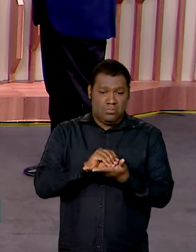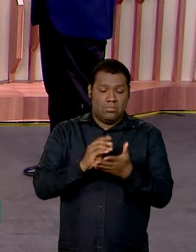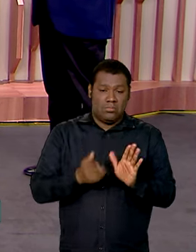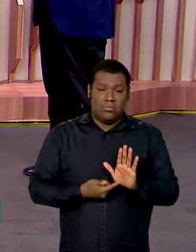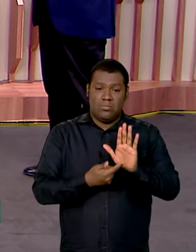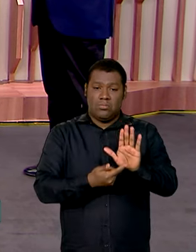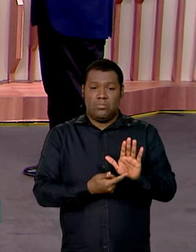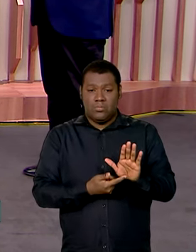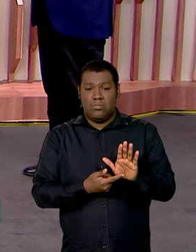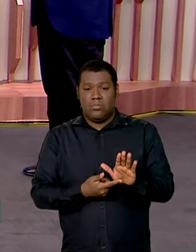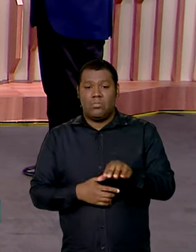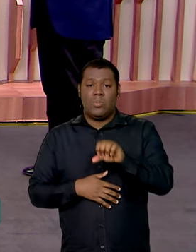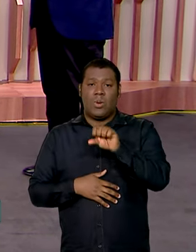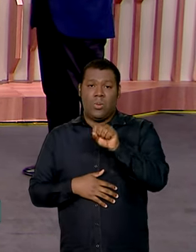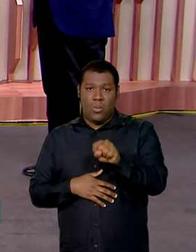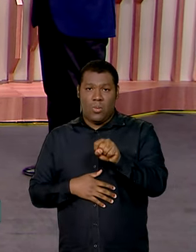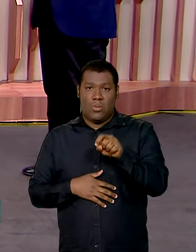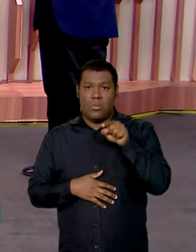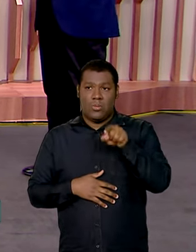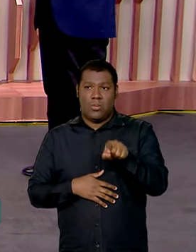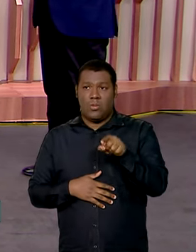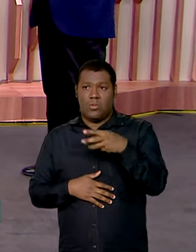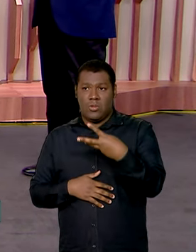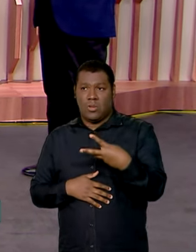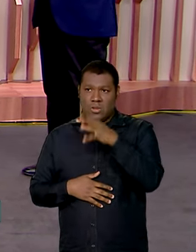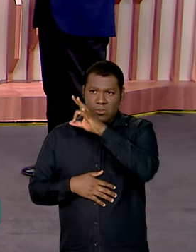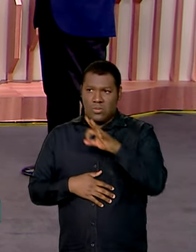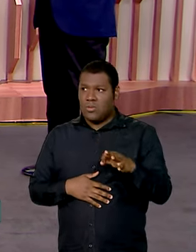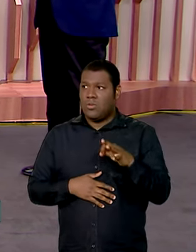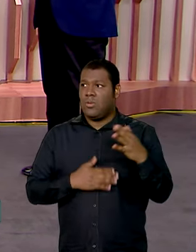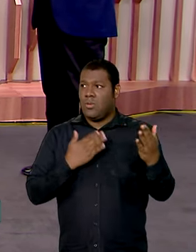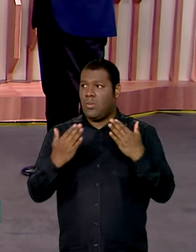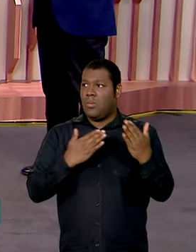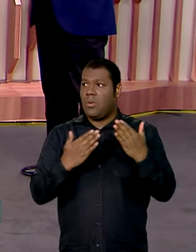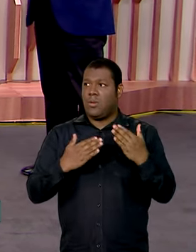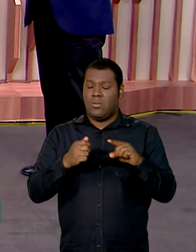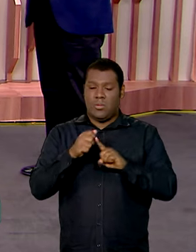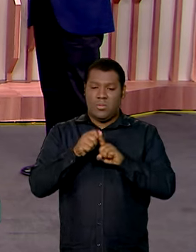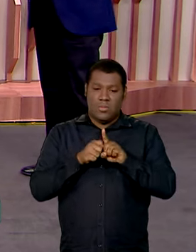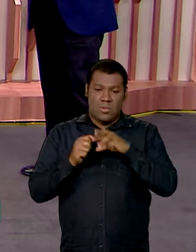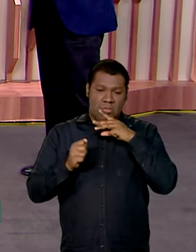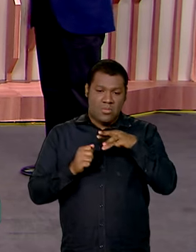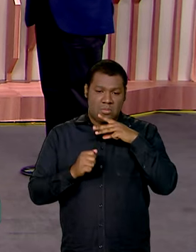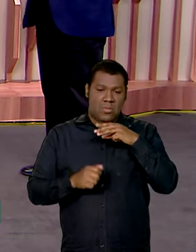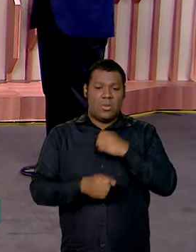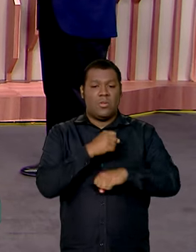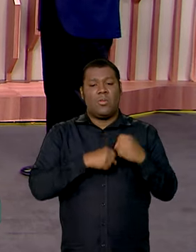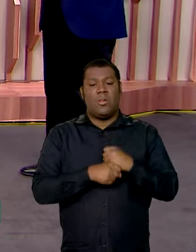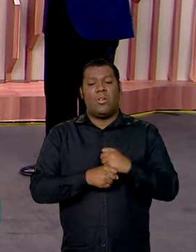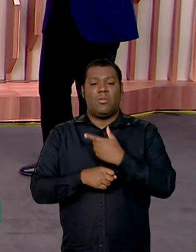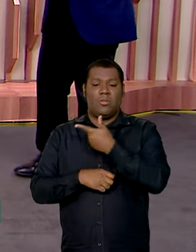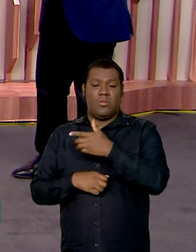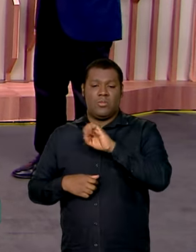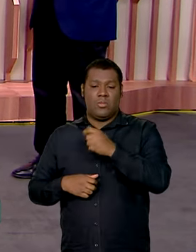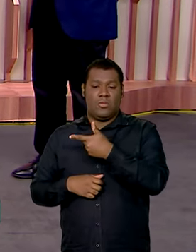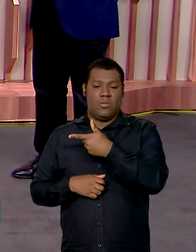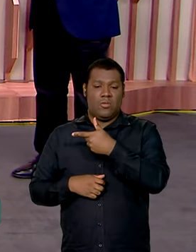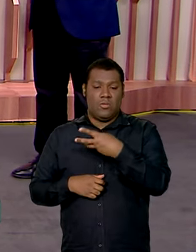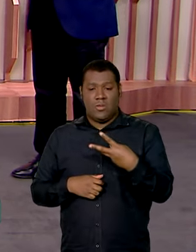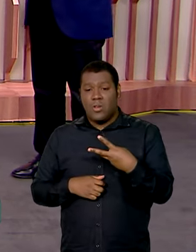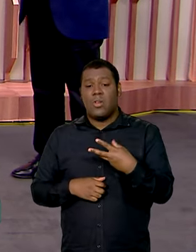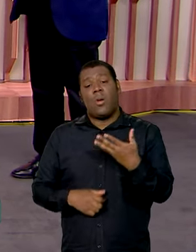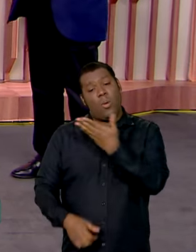8,3% em relação a março do ano passado. Então, esse movimento de receita crescendo mais do que a despesa permite ao governo